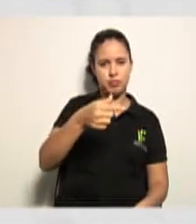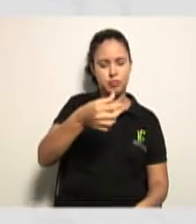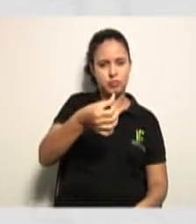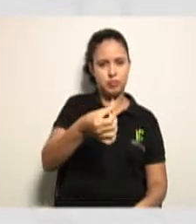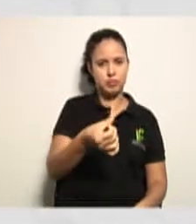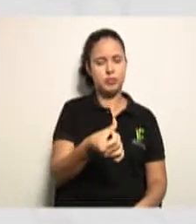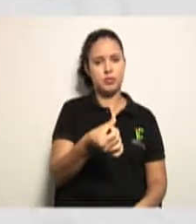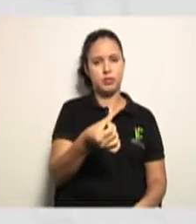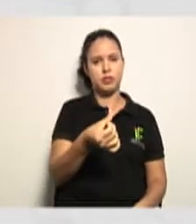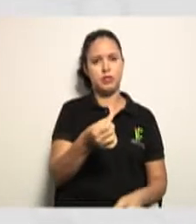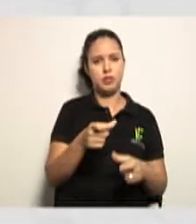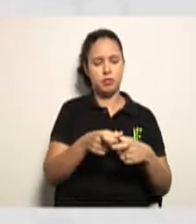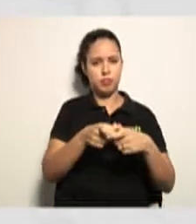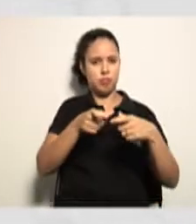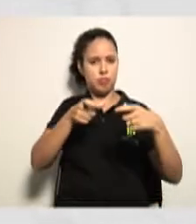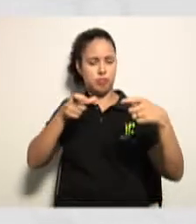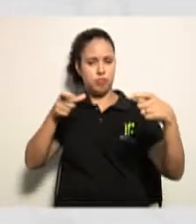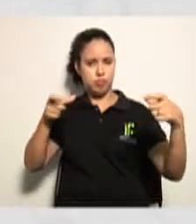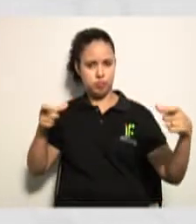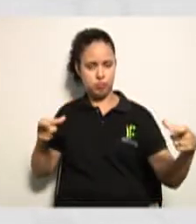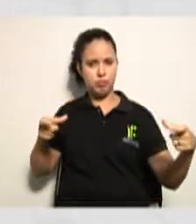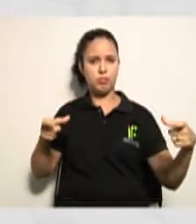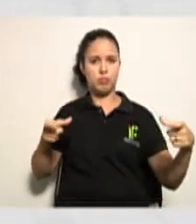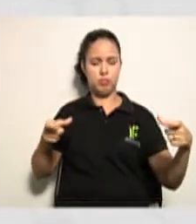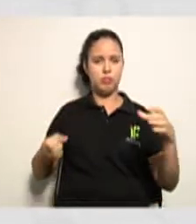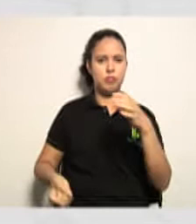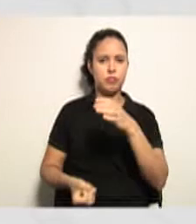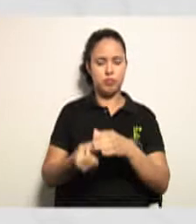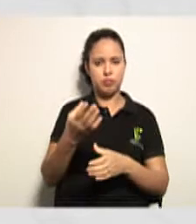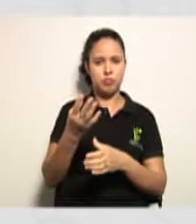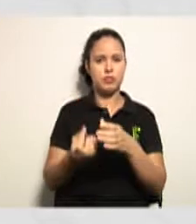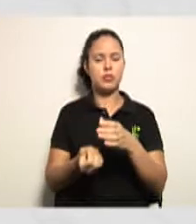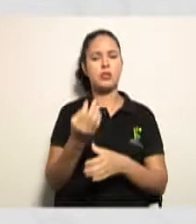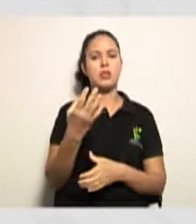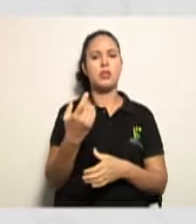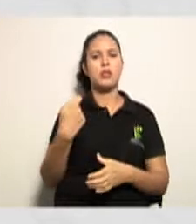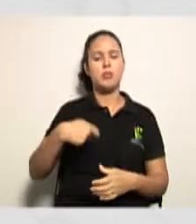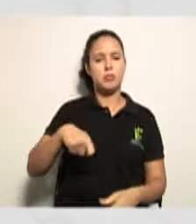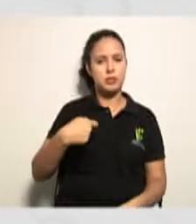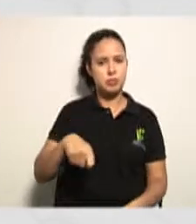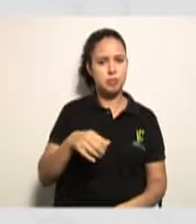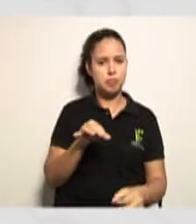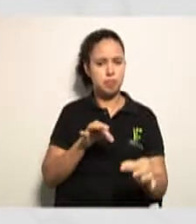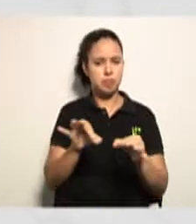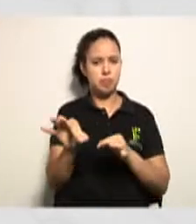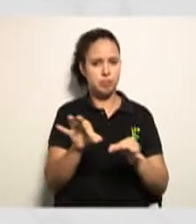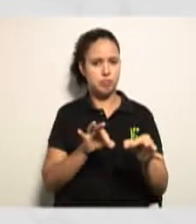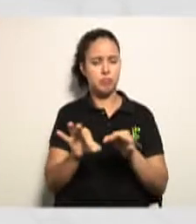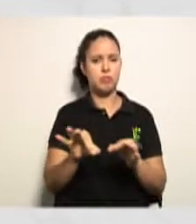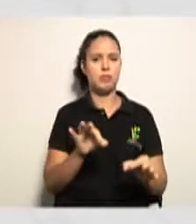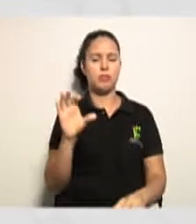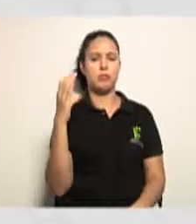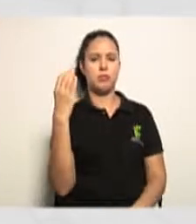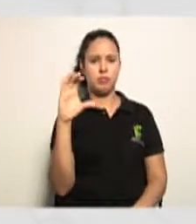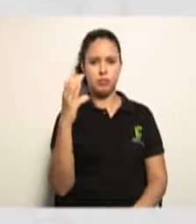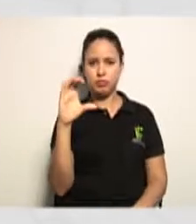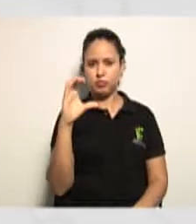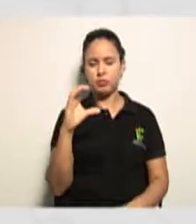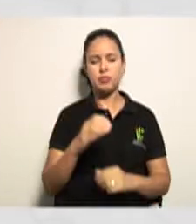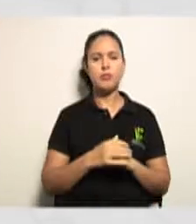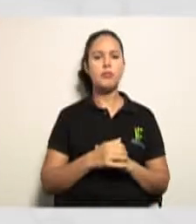da capacidade produtiva nessa Revolução Industrial, foi necessária uma sistematização da ciência. Então,